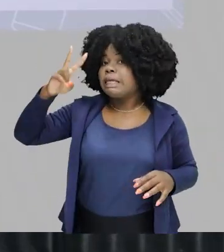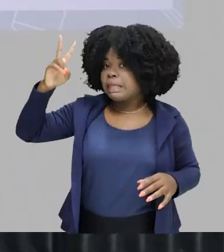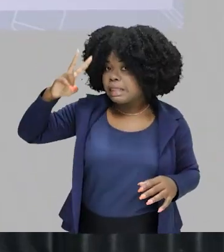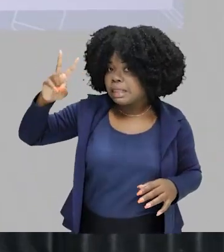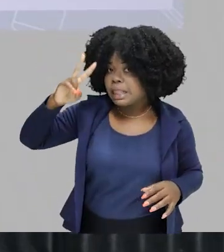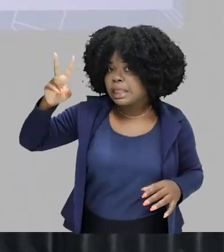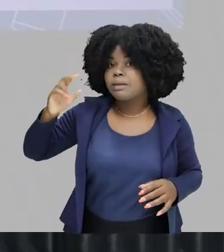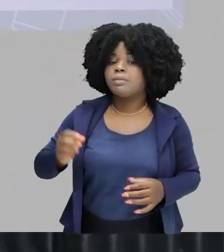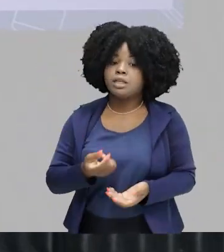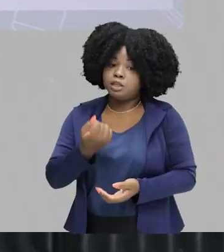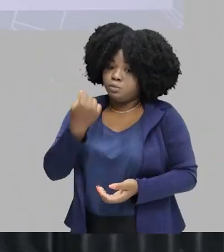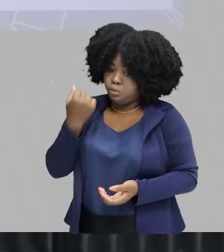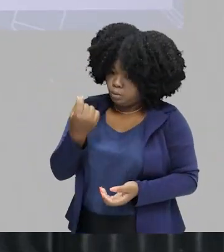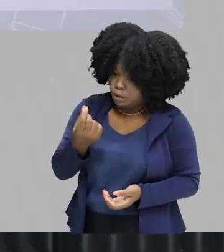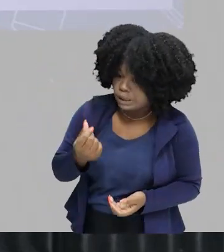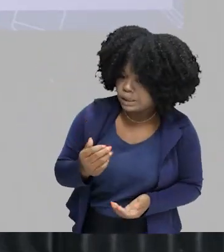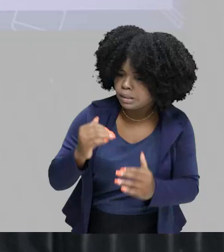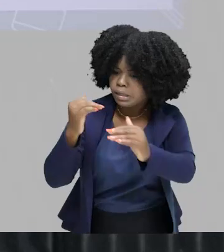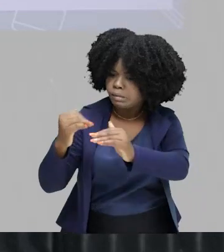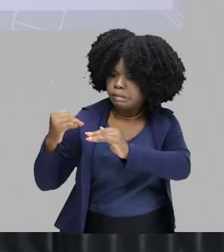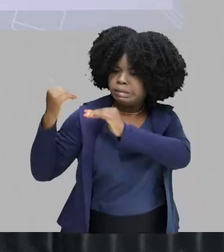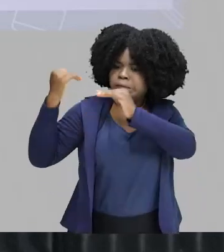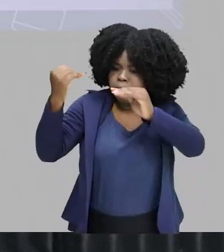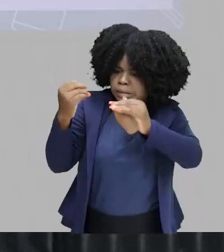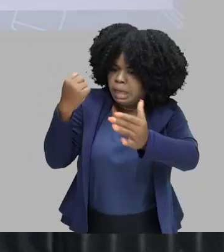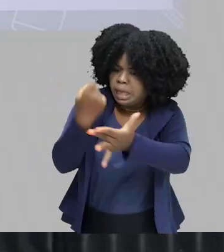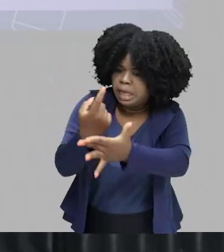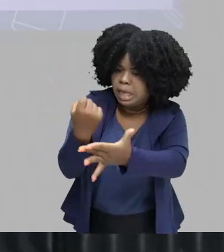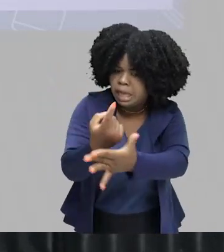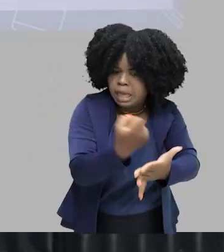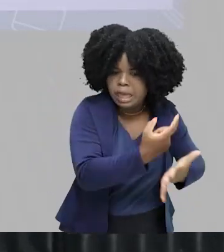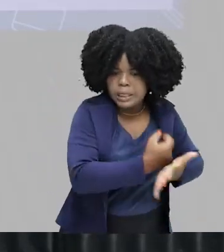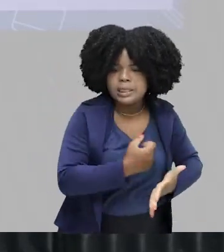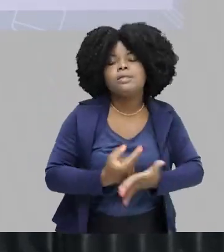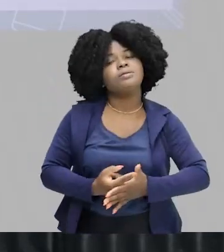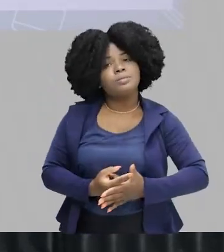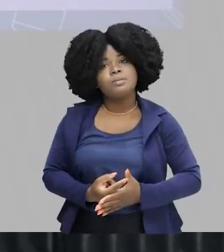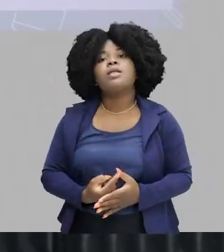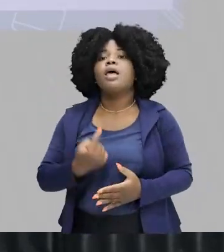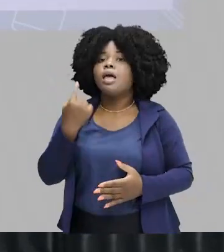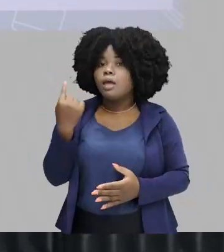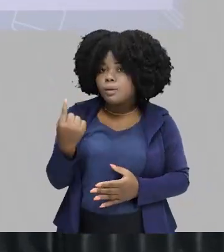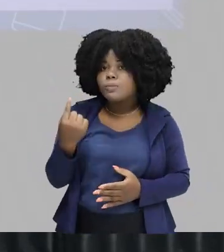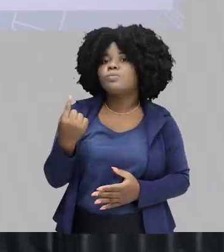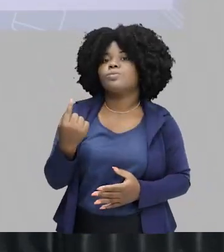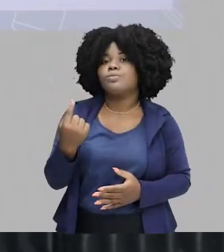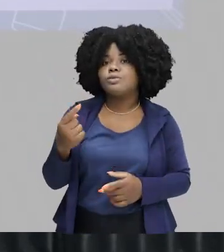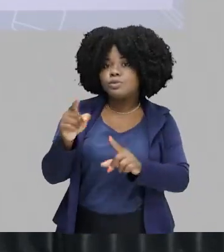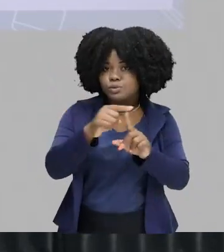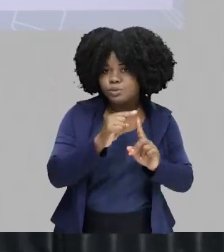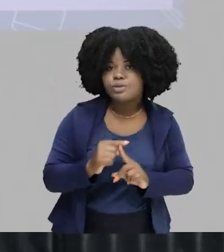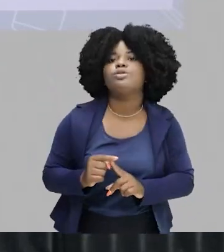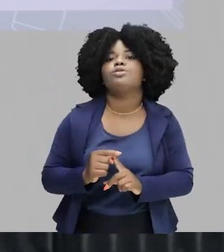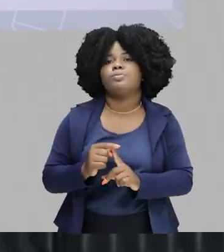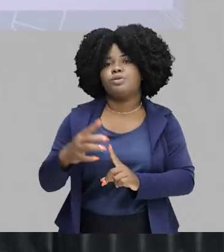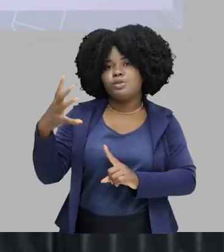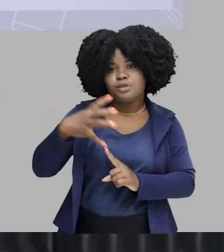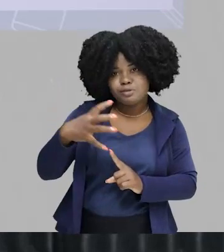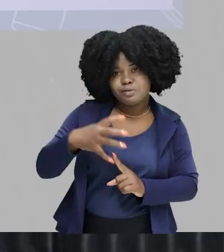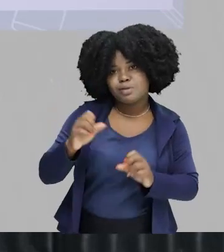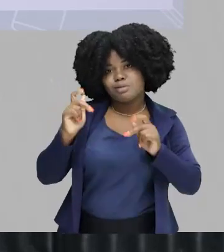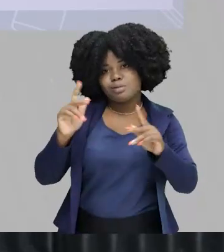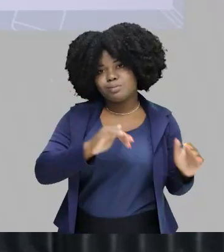Weber estabelece para entender essa questão aí da divisão de camadas de classes sociais. Certo? Vamos